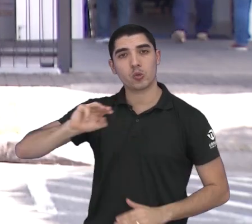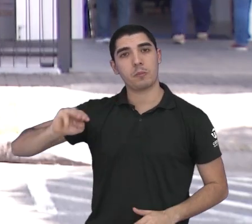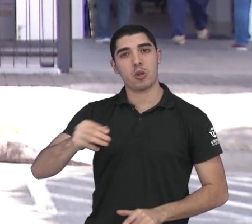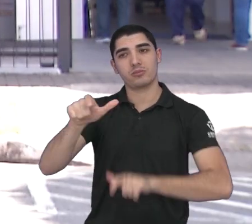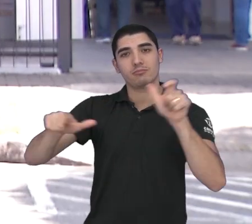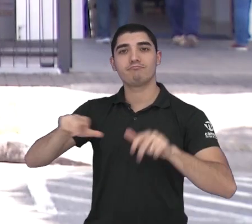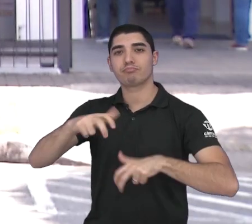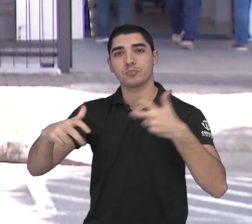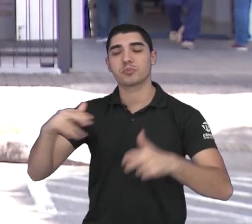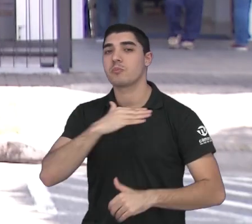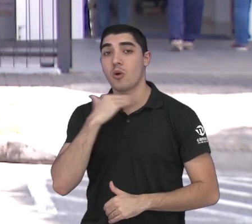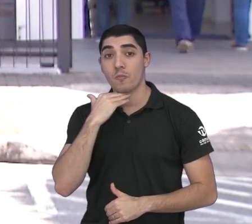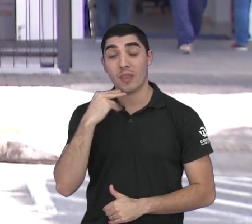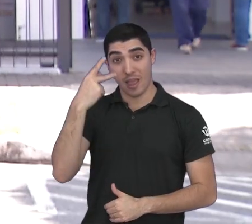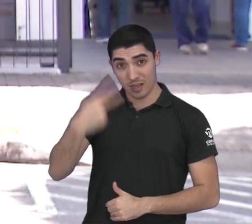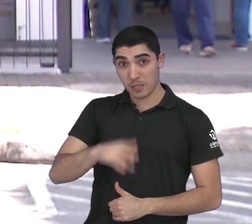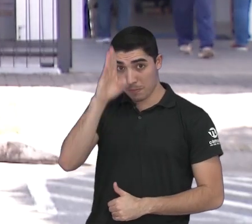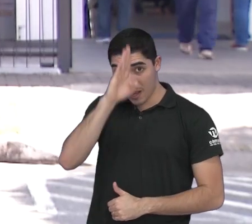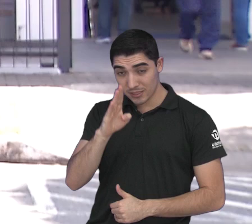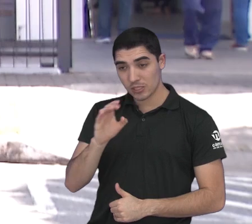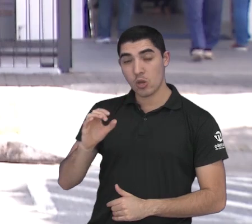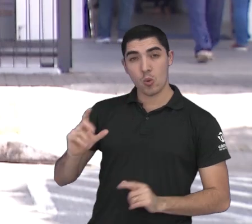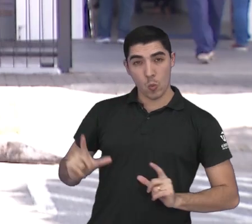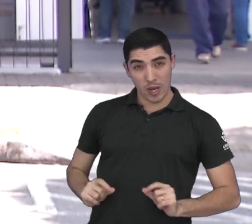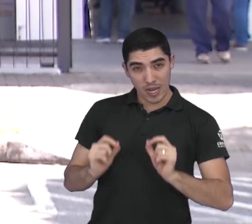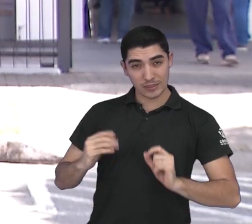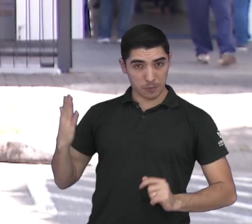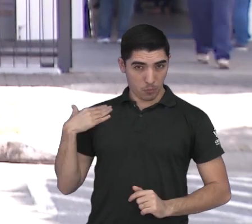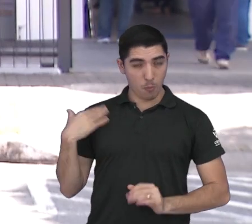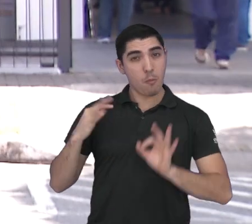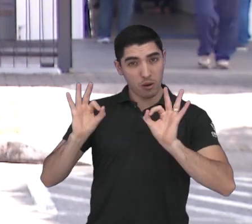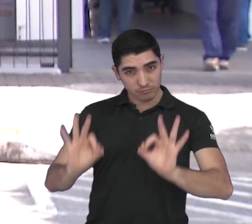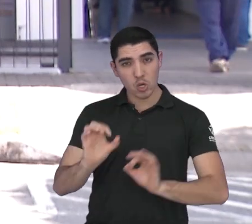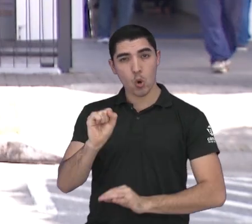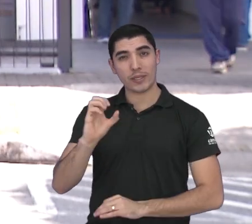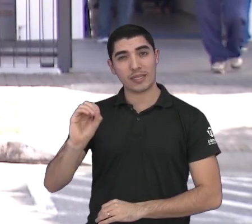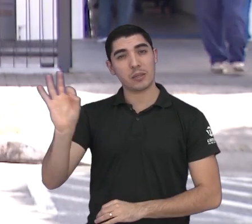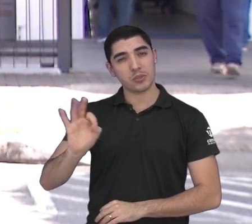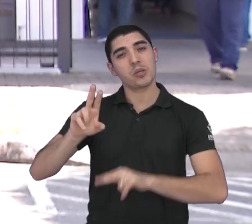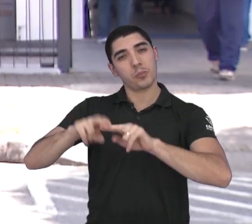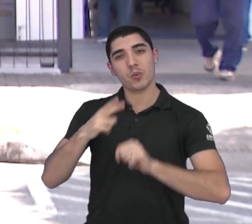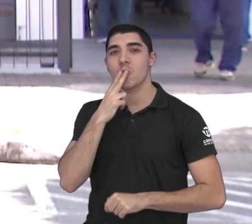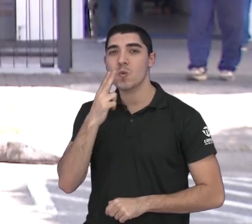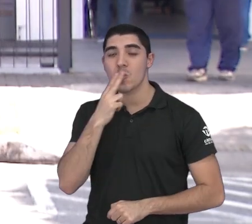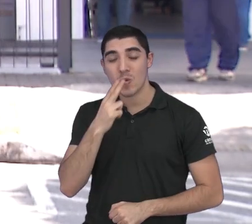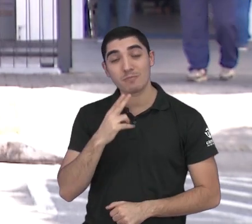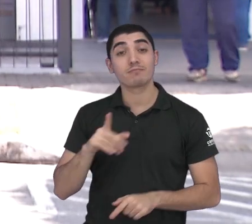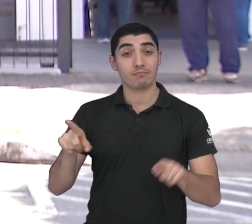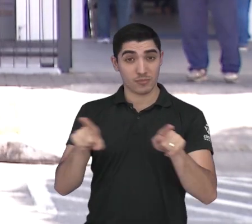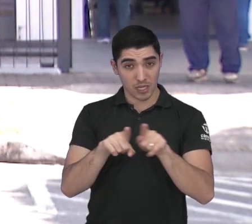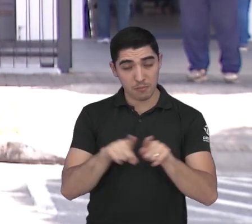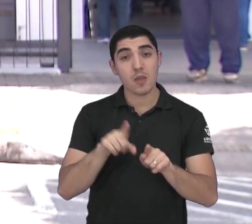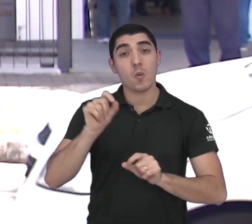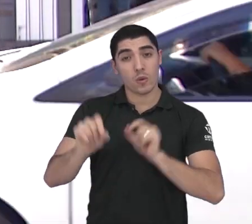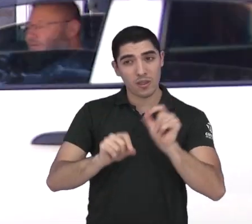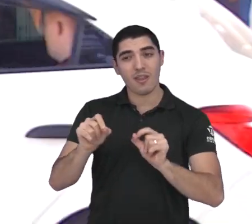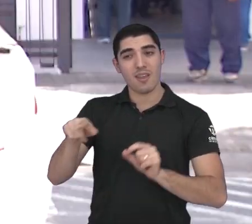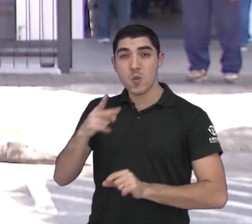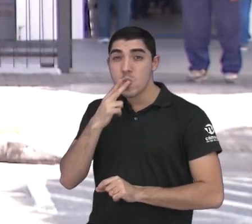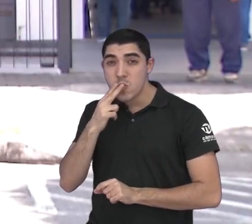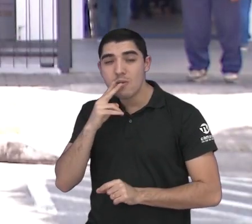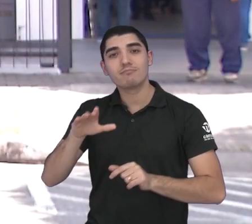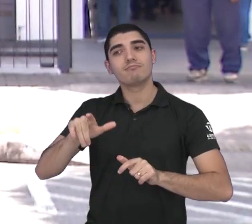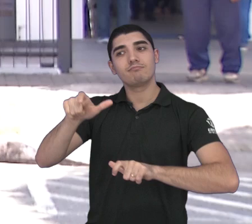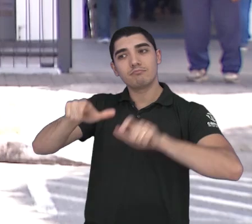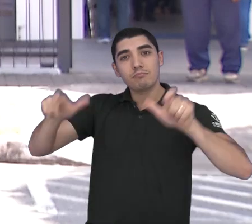Brasil, ele é responsável por 80% das mortes de câncer de pulmão. E o uso do cigarro também continua sendo a maior causa de